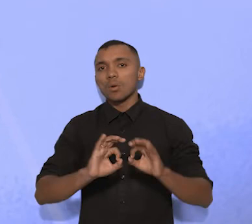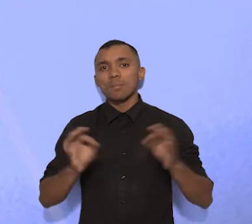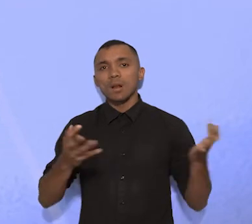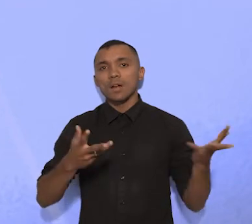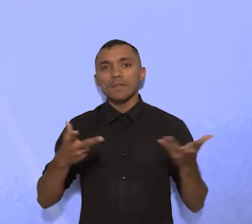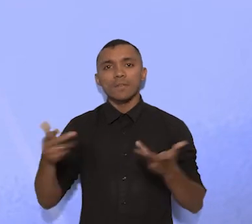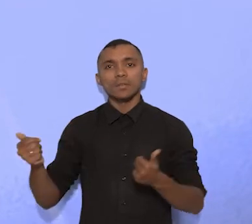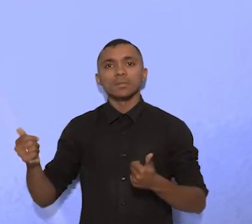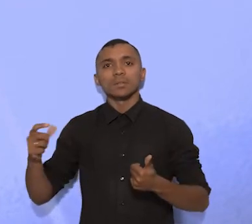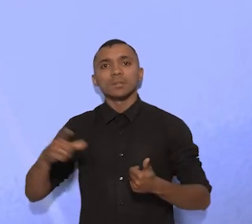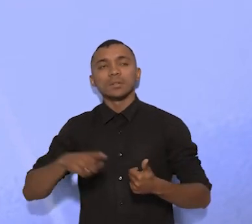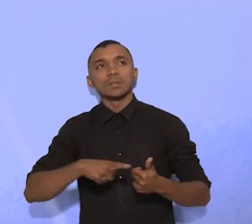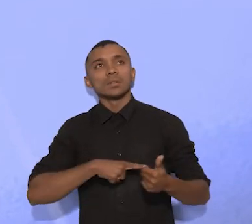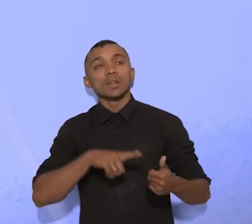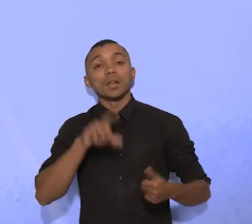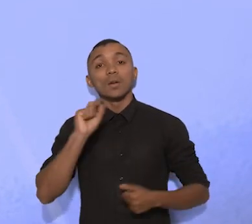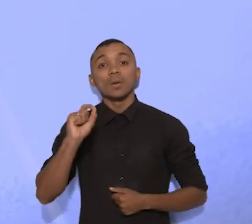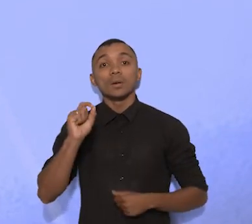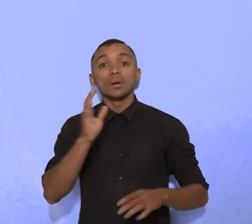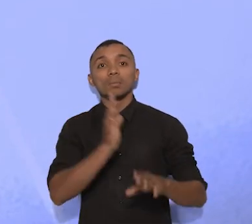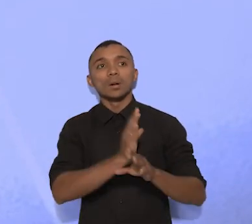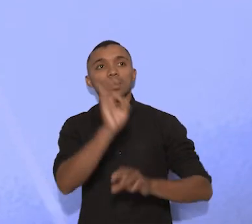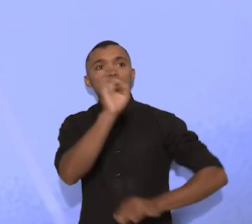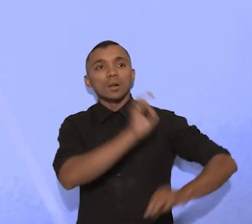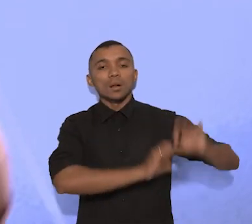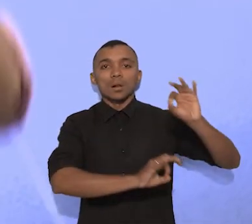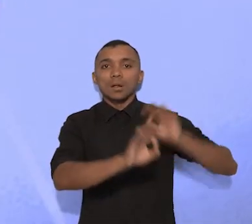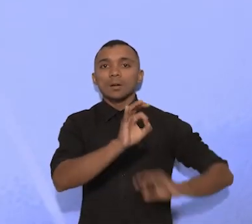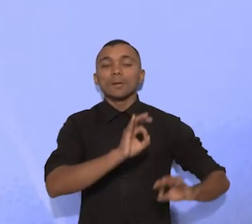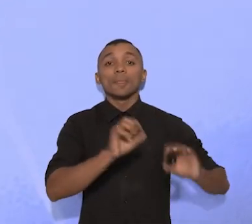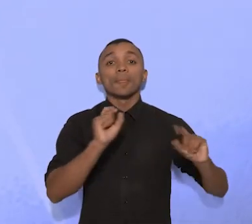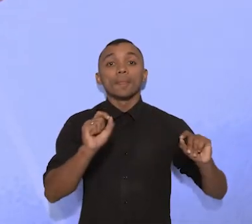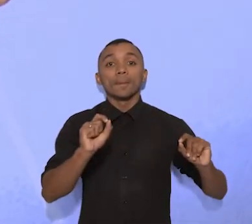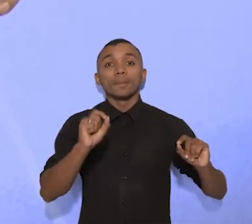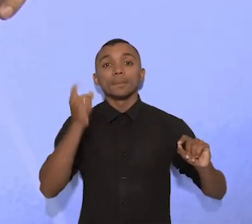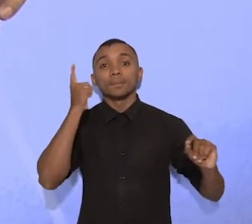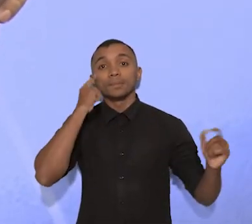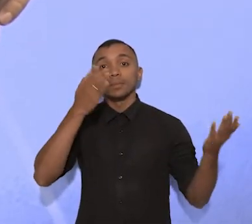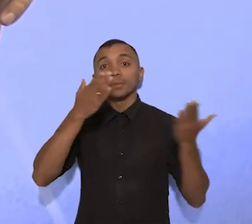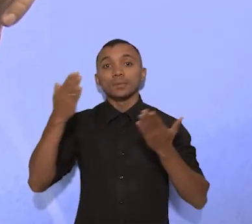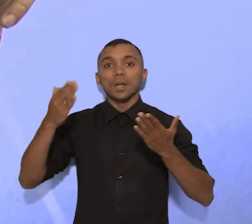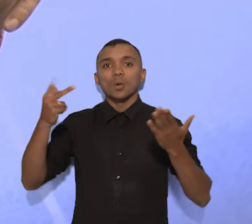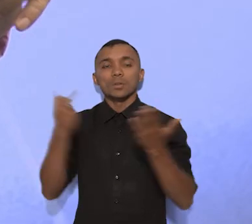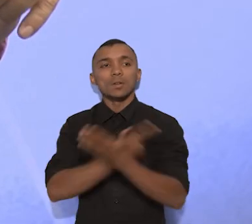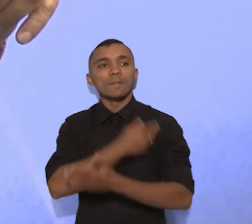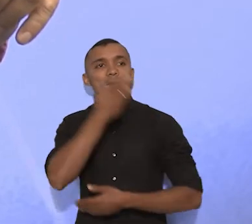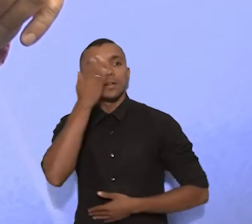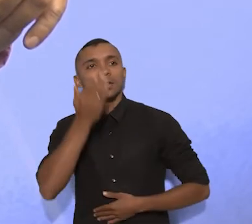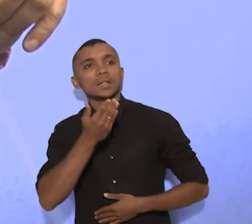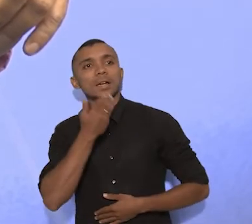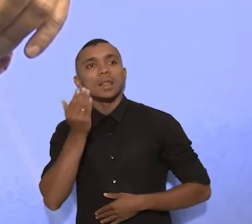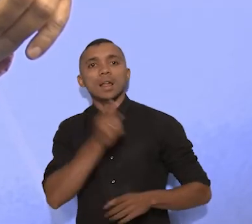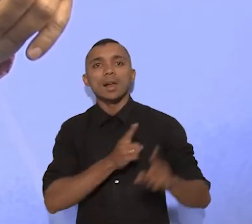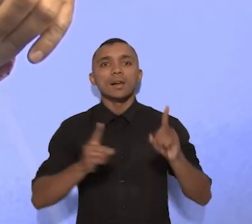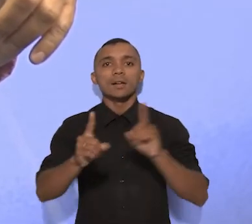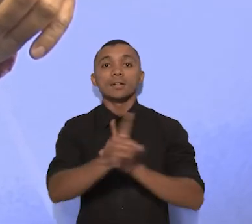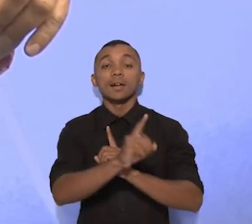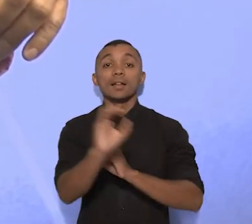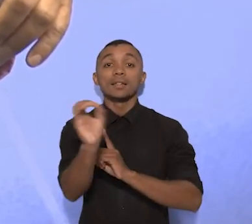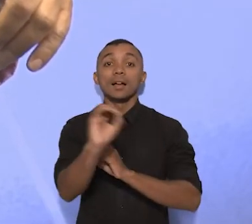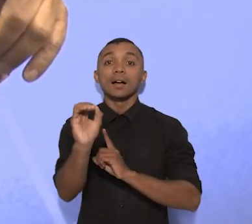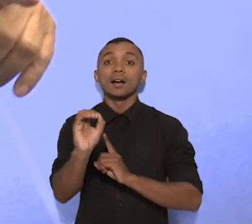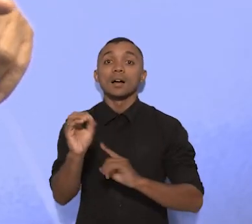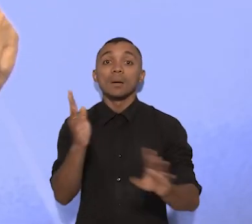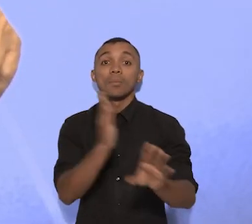uns passes verticais que desmontava a marcação. Ele encontrava o centroavante lá na frente num passe vertical do meio campo. Um